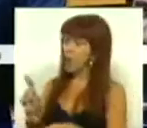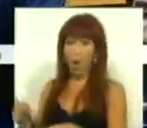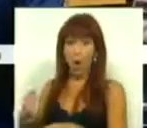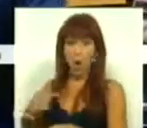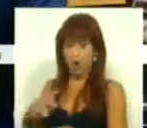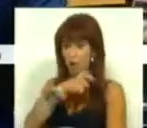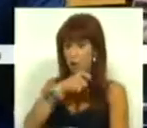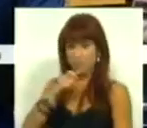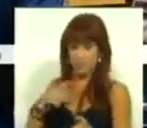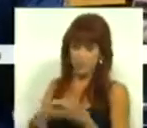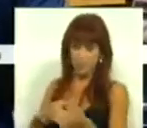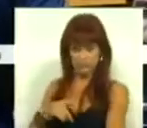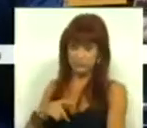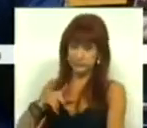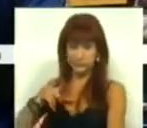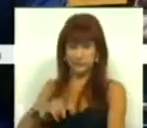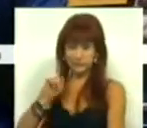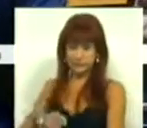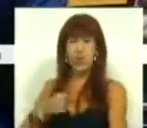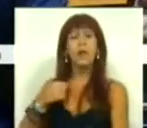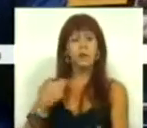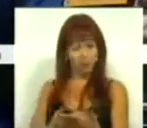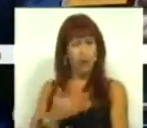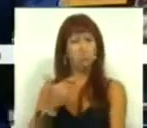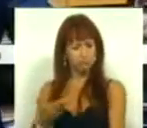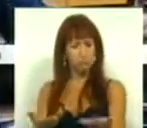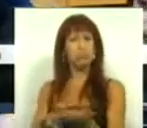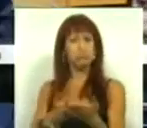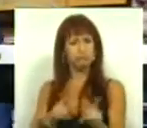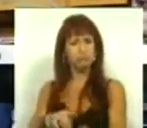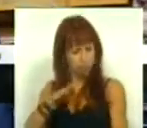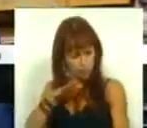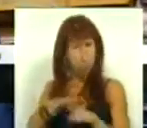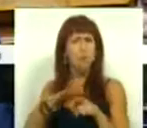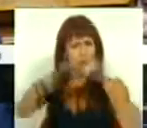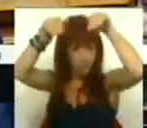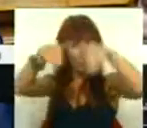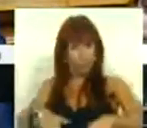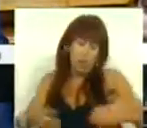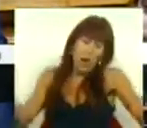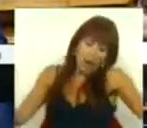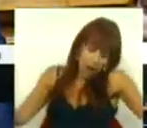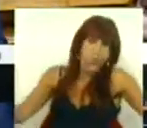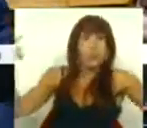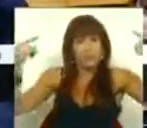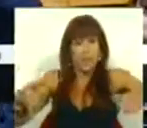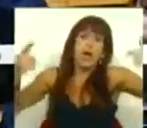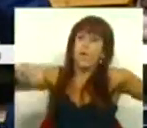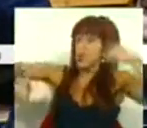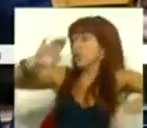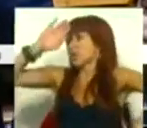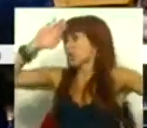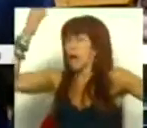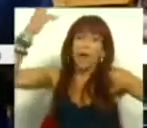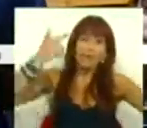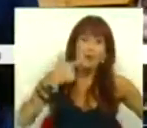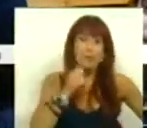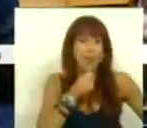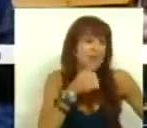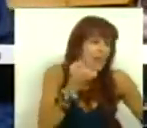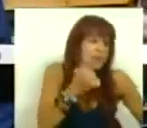qual comprometeu o país tem, perante a economia, um impacto recessivo. Pois claro que tem, todos nós sabemos e não